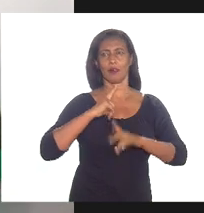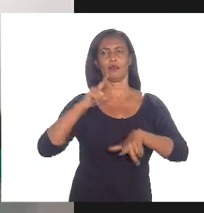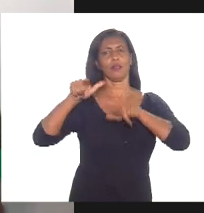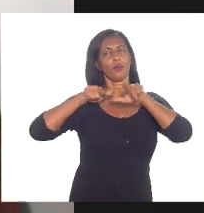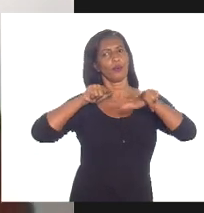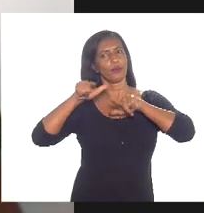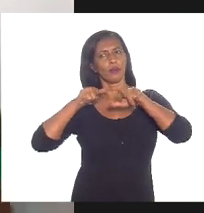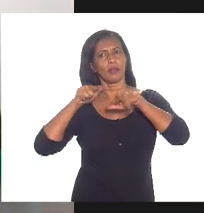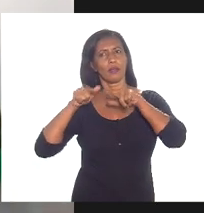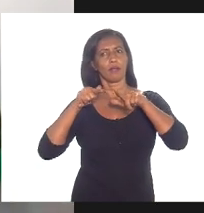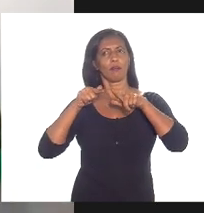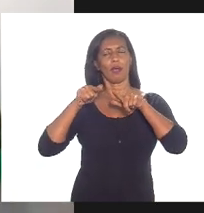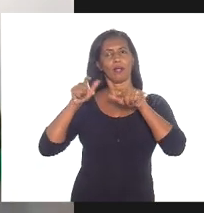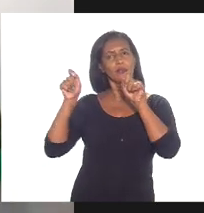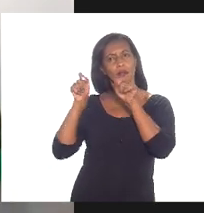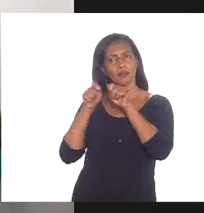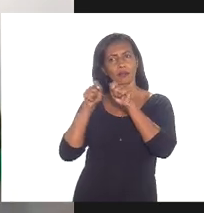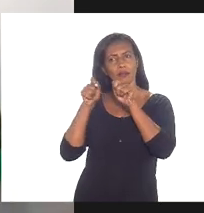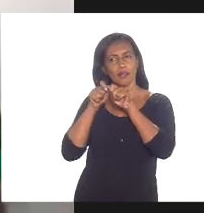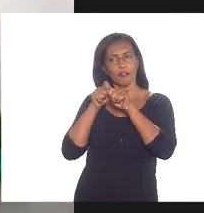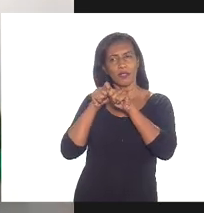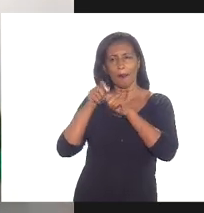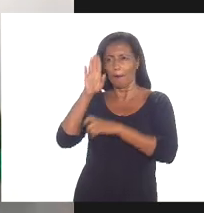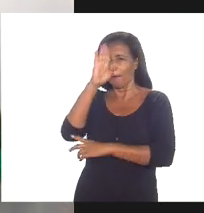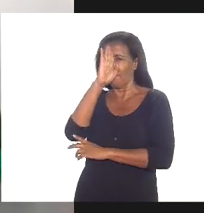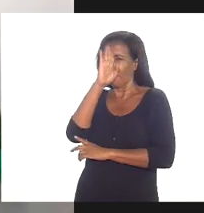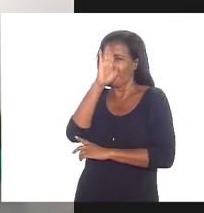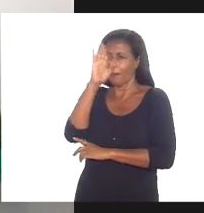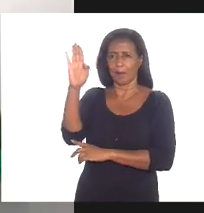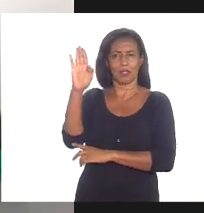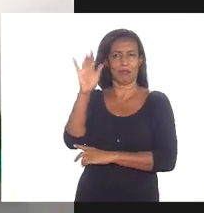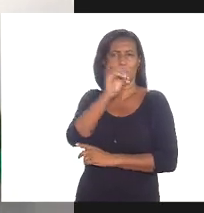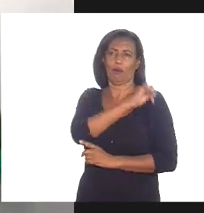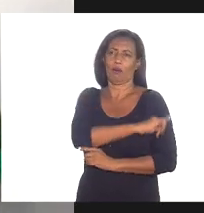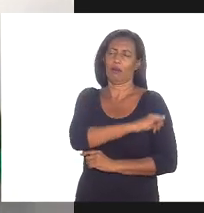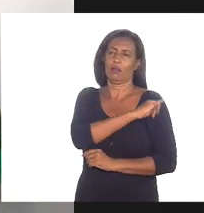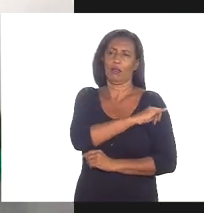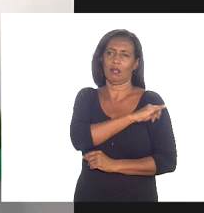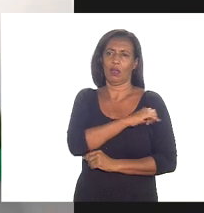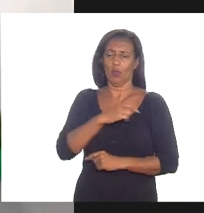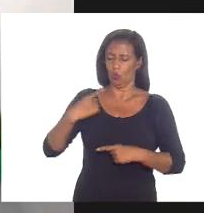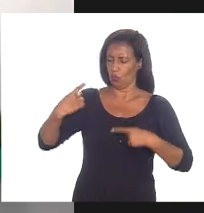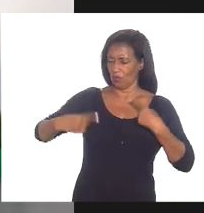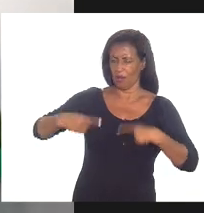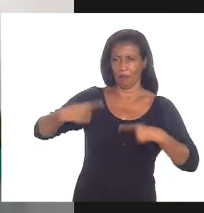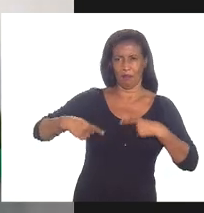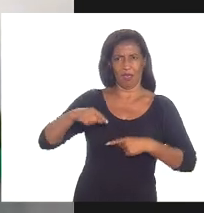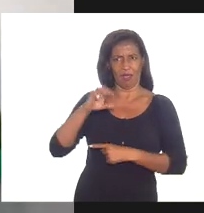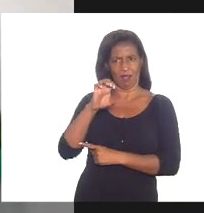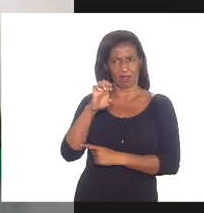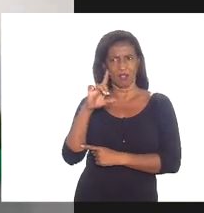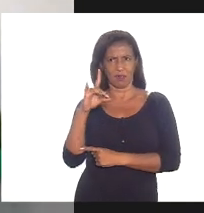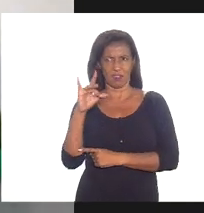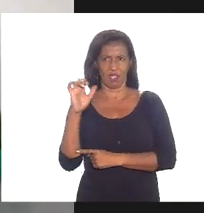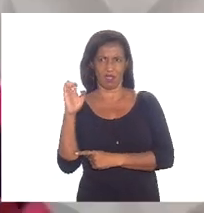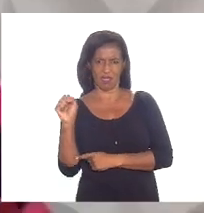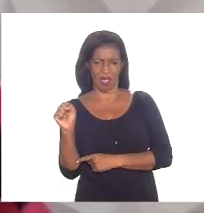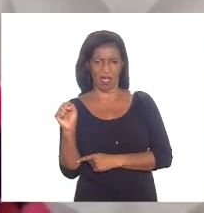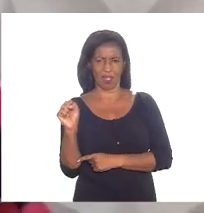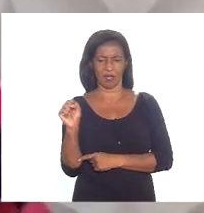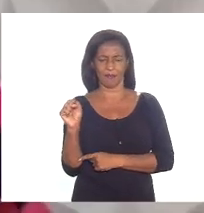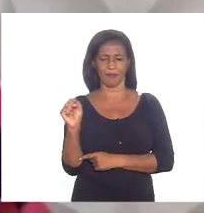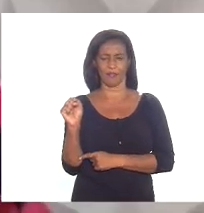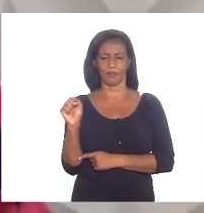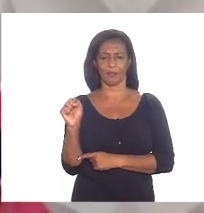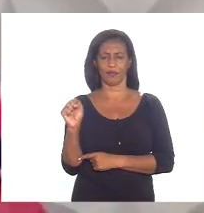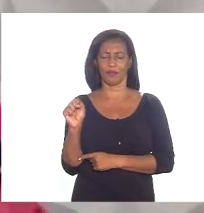e está fazendo um trabalho fundamental para o Estado do Rio de Janeiro. O debate da SEDAE é um debate